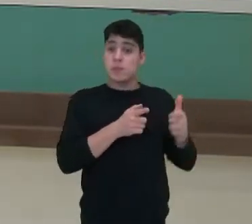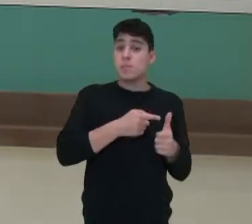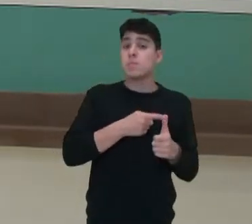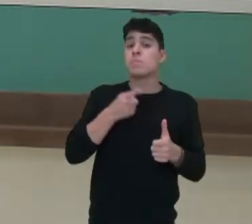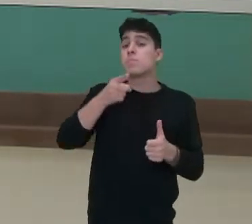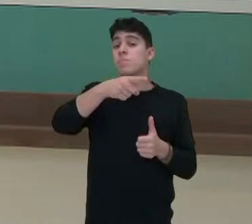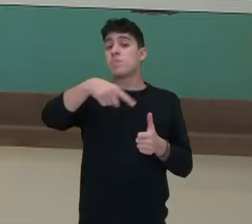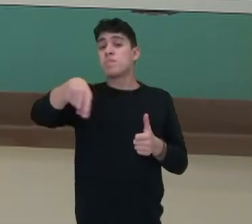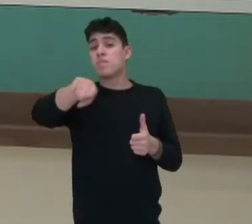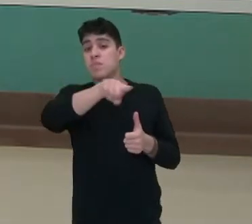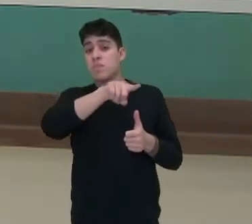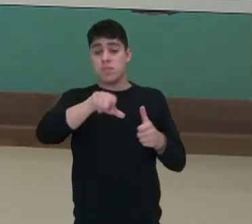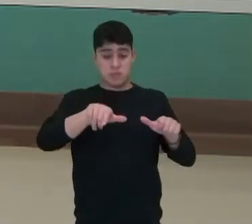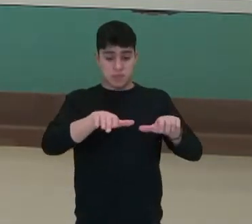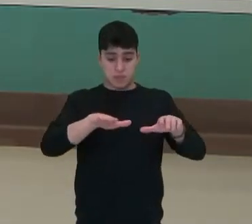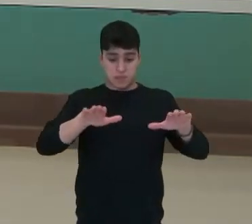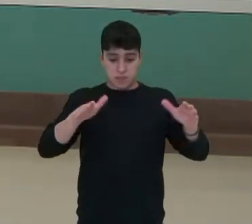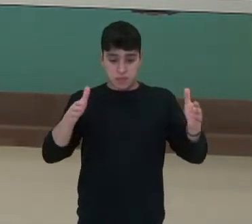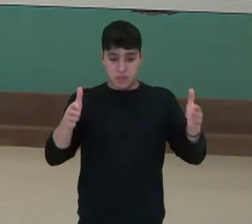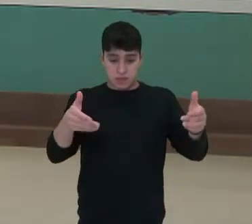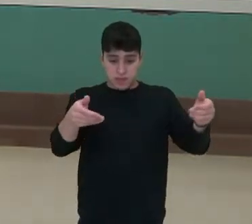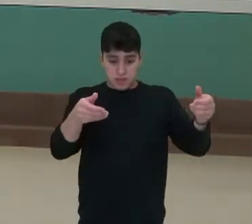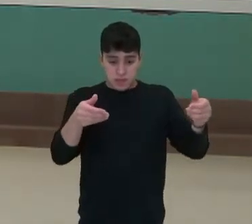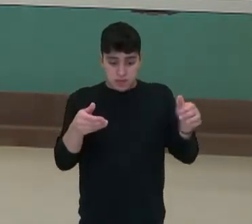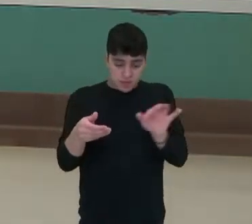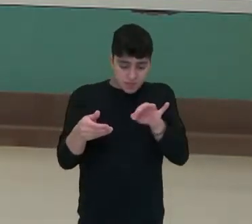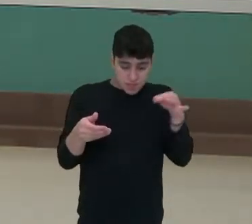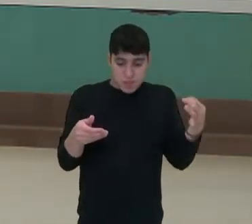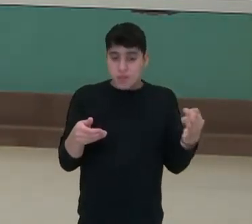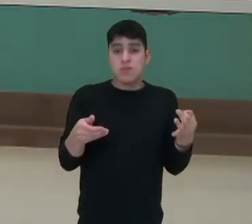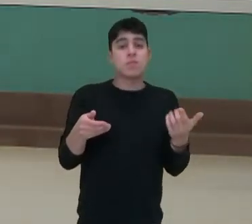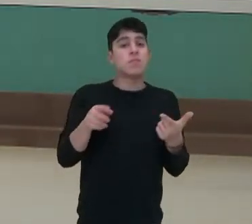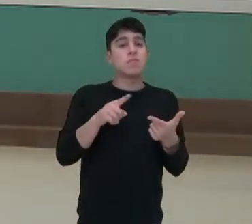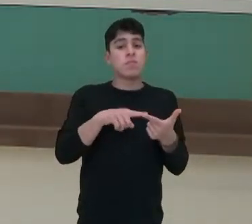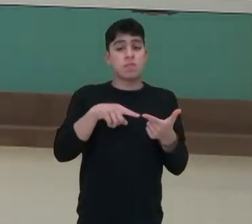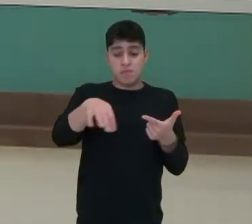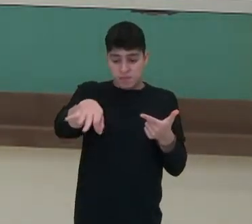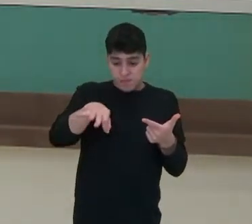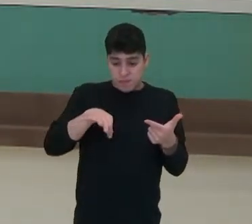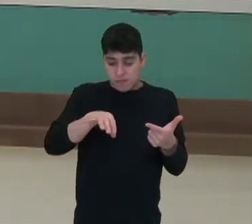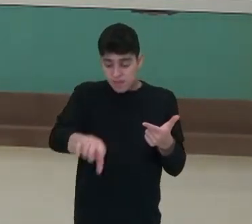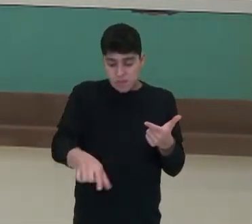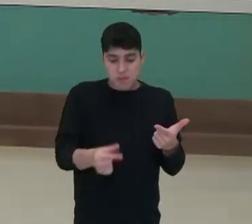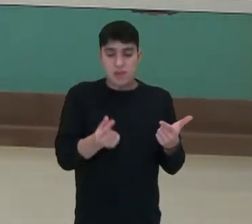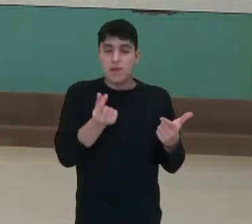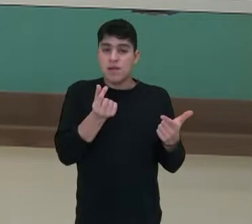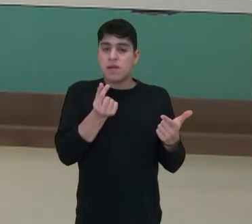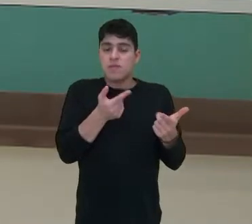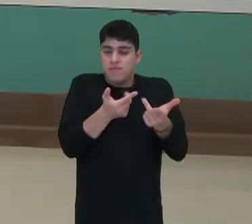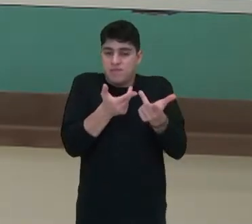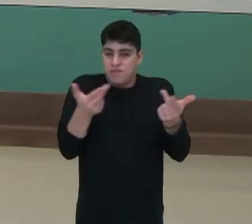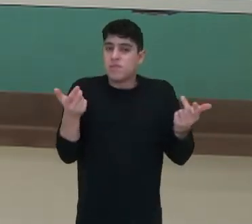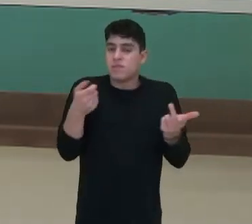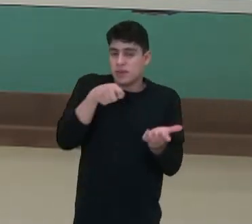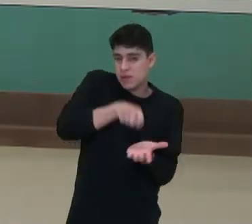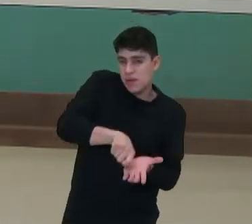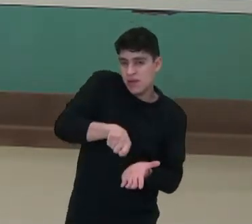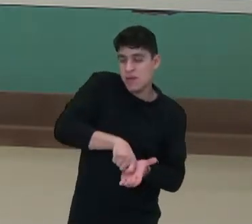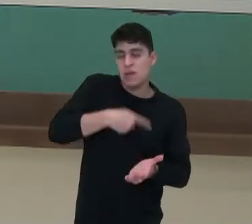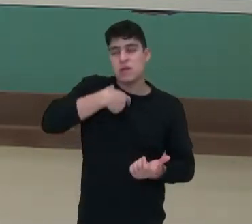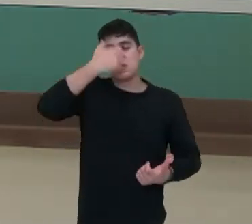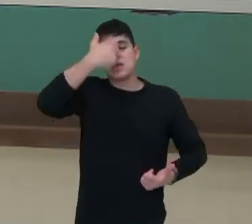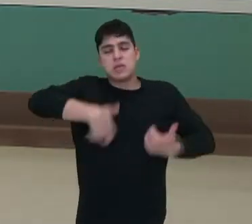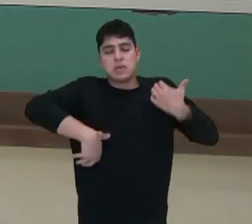seu penal? Lembre, é tão importante fazer os registros, anotações de tudo aquilo que é importante. A gente está há muito